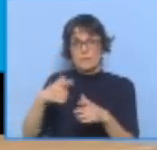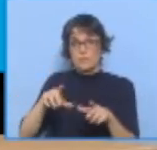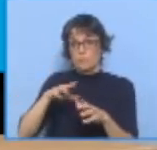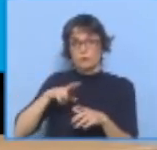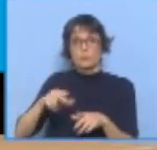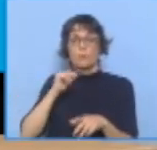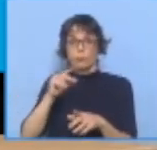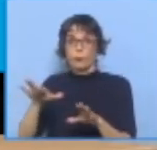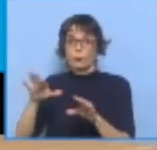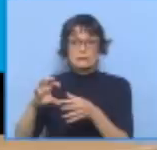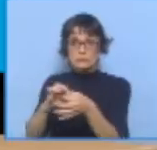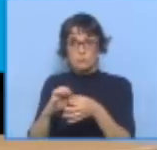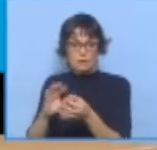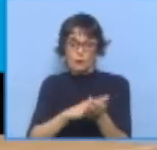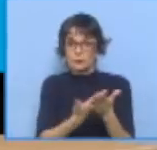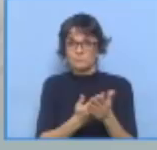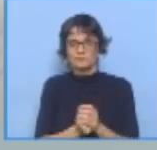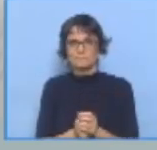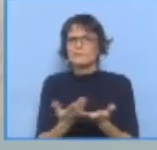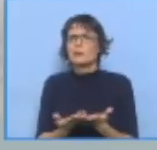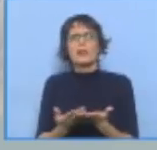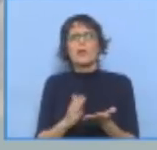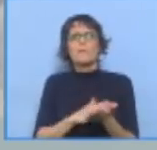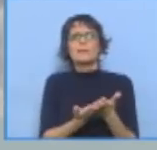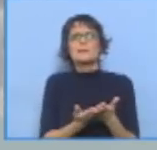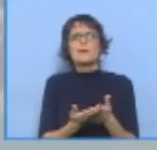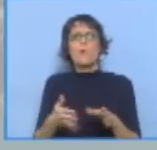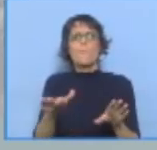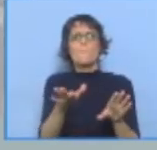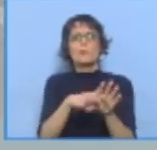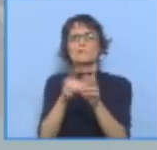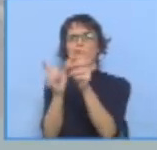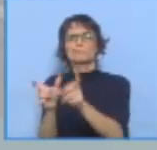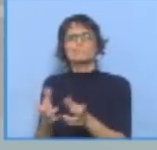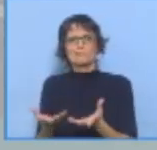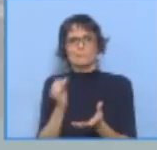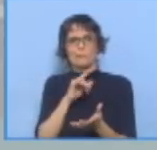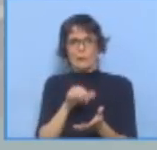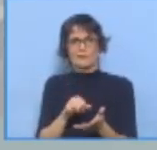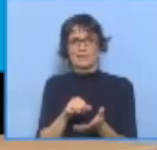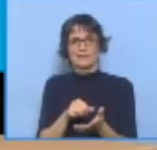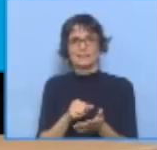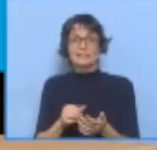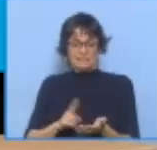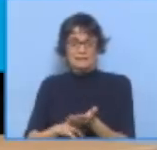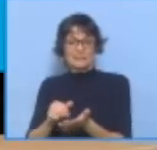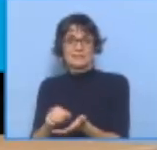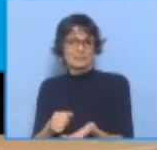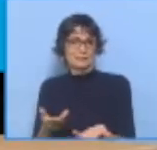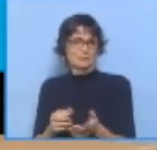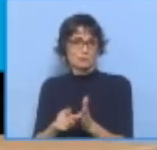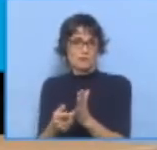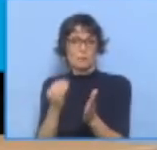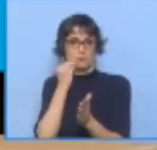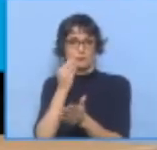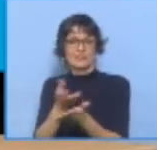colaborar nessa tradução. Uma tradução participativa, não é? Como exatamente. Há outros projetos na sociedade. Nós na Igreja dizemos